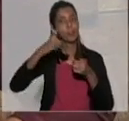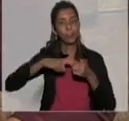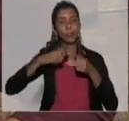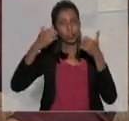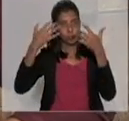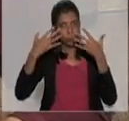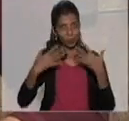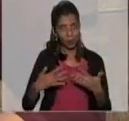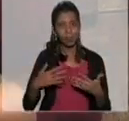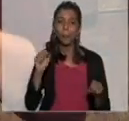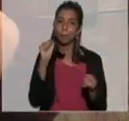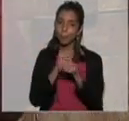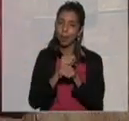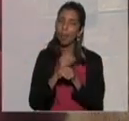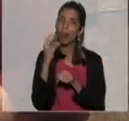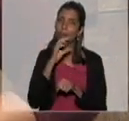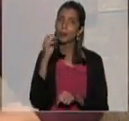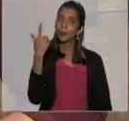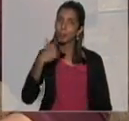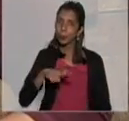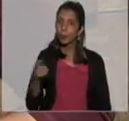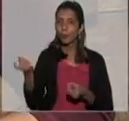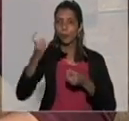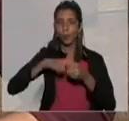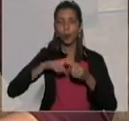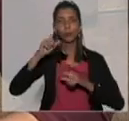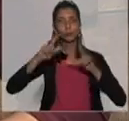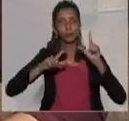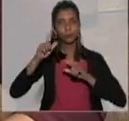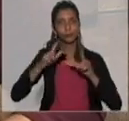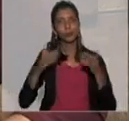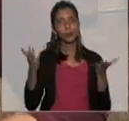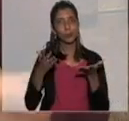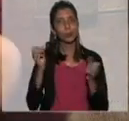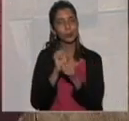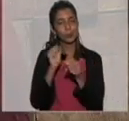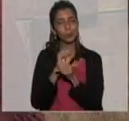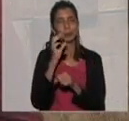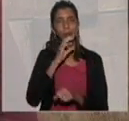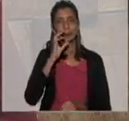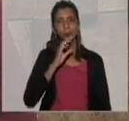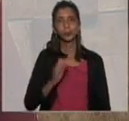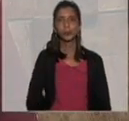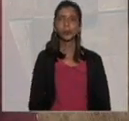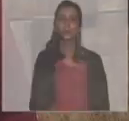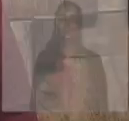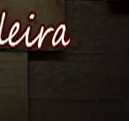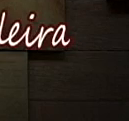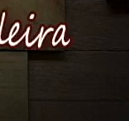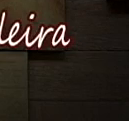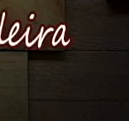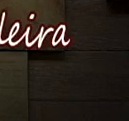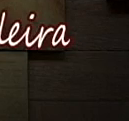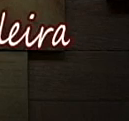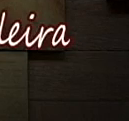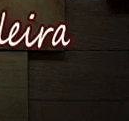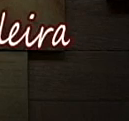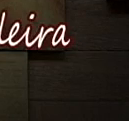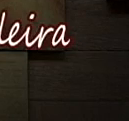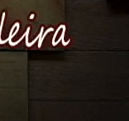gente no próximo bloco eu vou fazer mais um rápido intervalo e volto com mais Silvia Bandeira para você não sai daí não que é